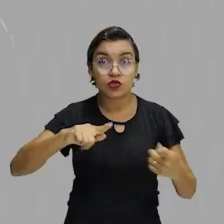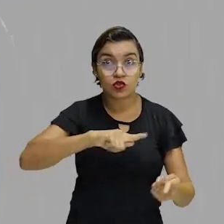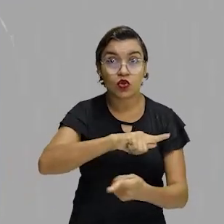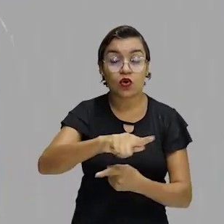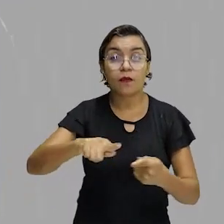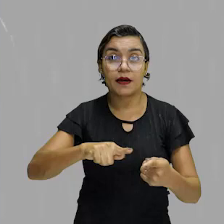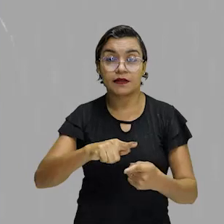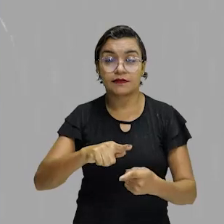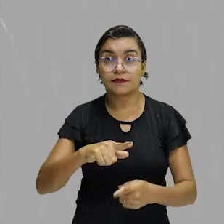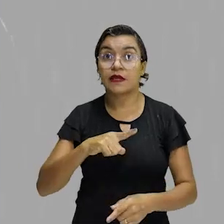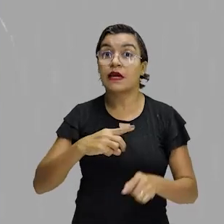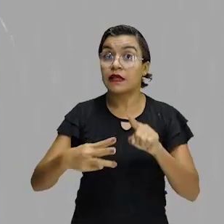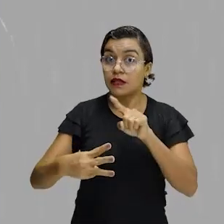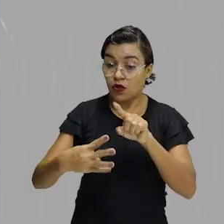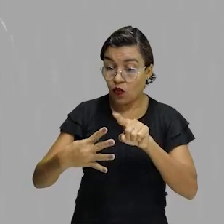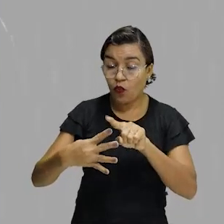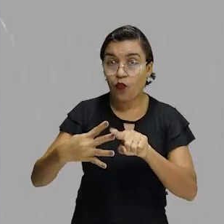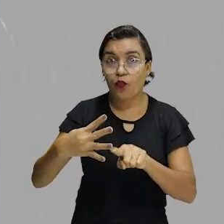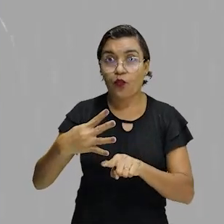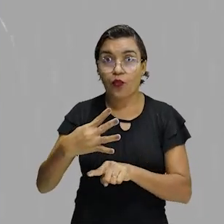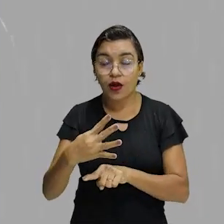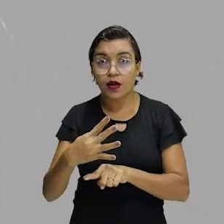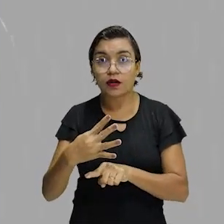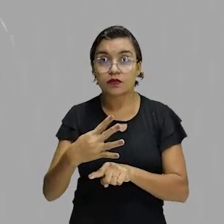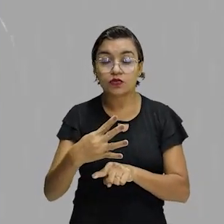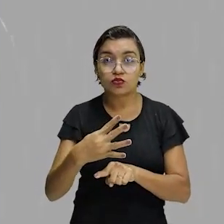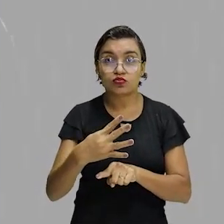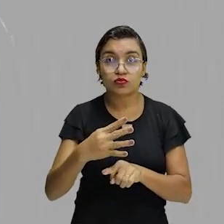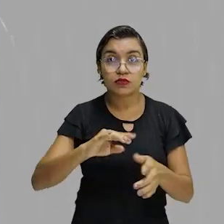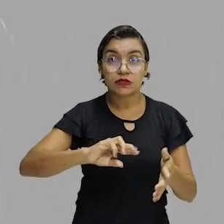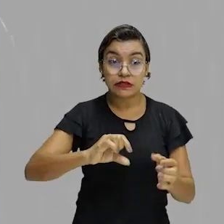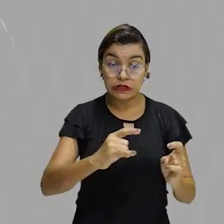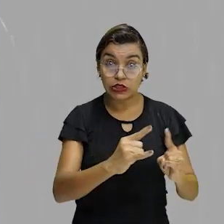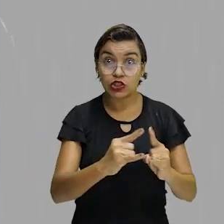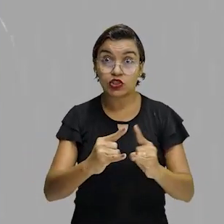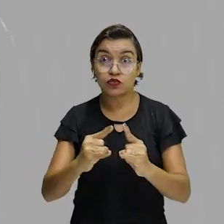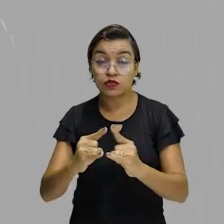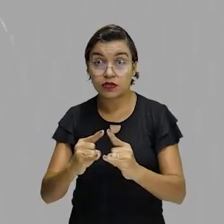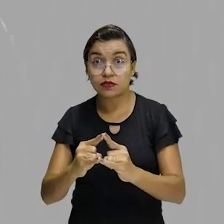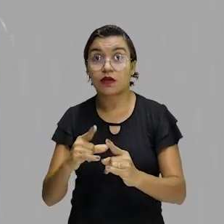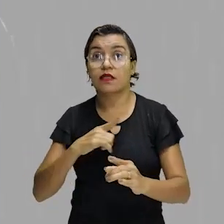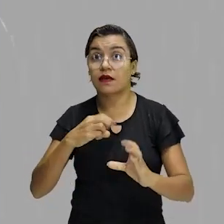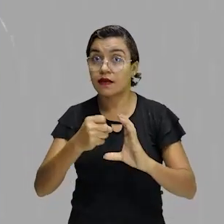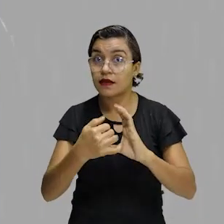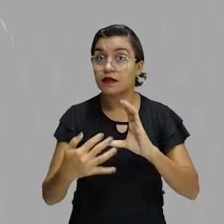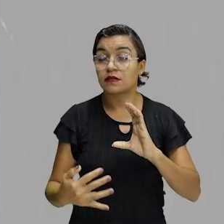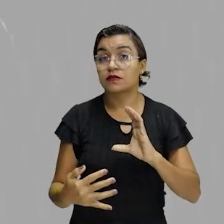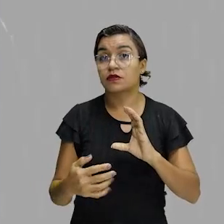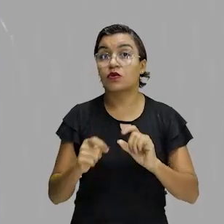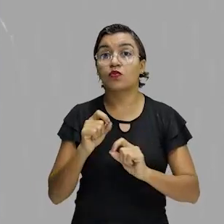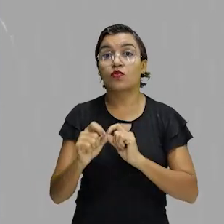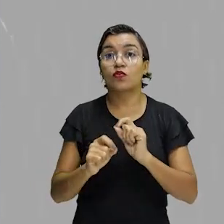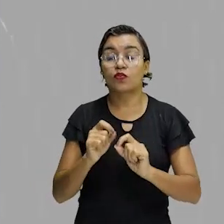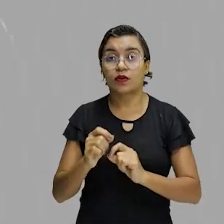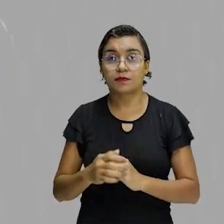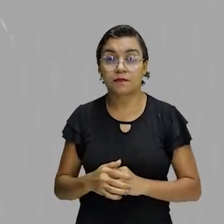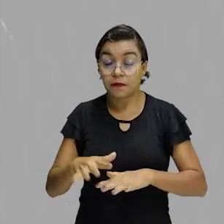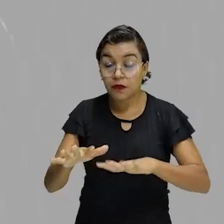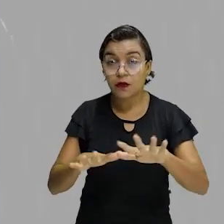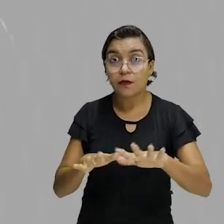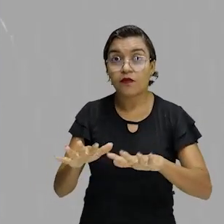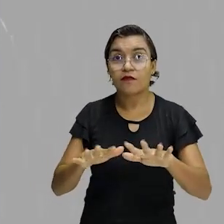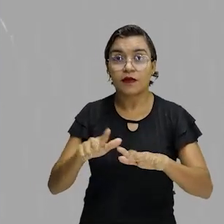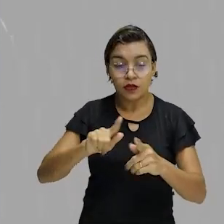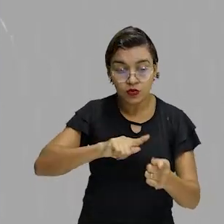você 4 organizações que podem ser caracterizadas nesse rol dos